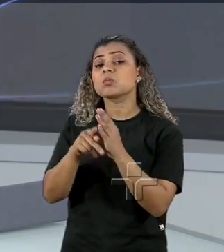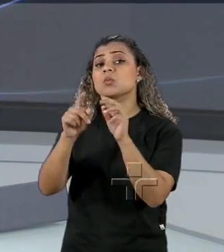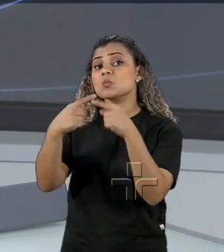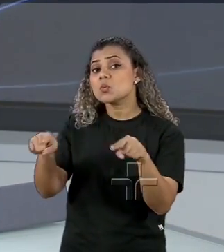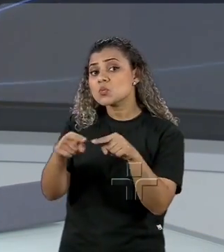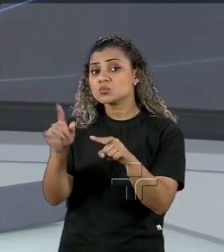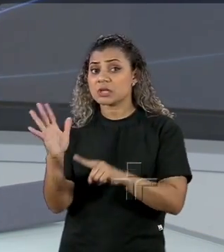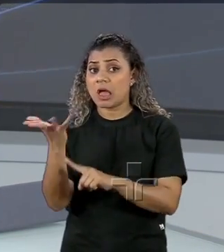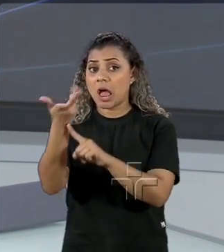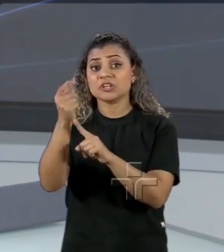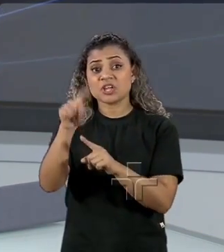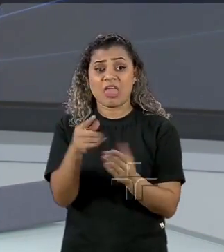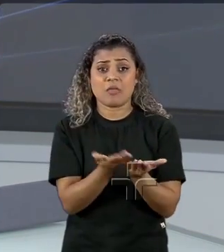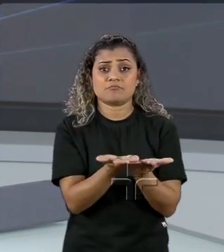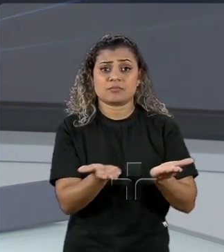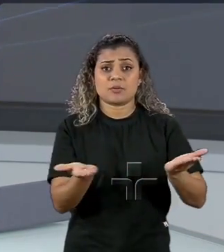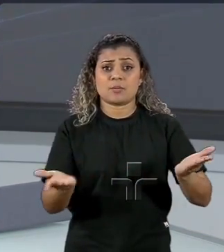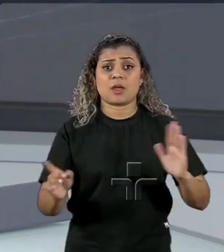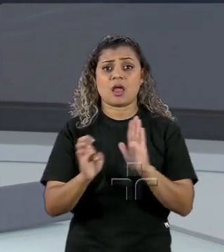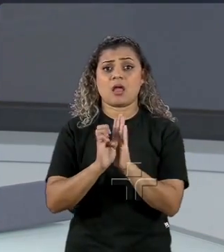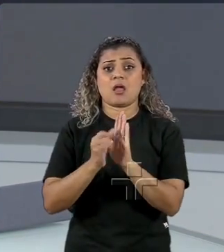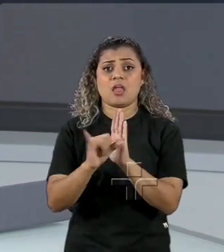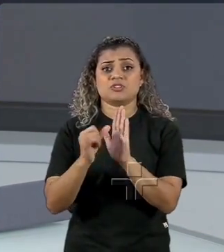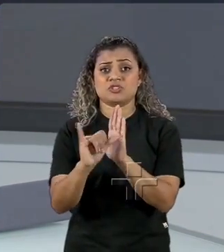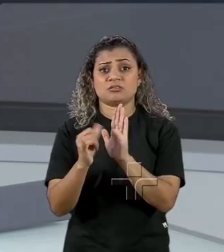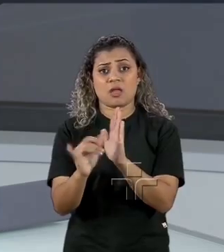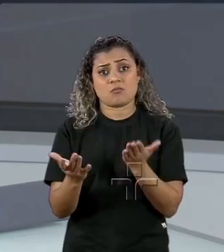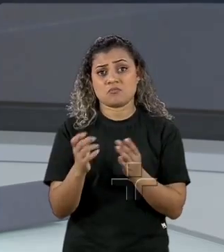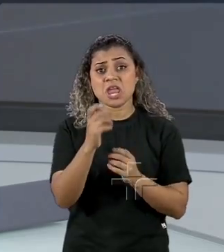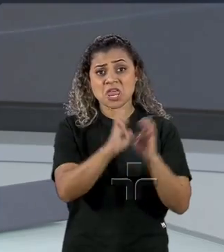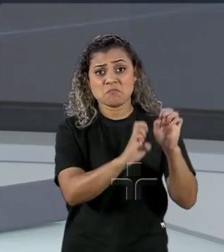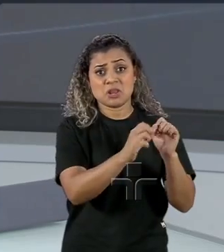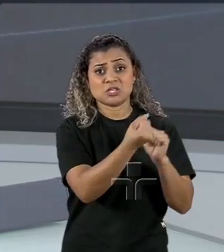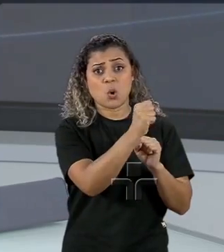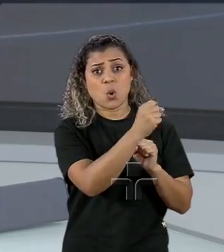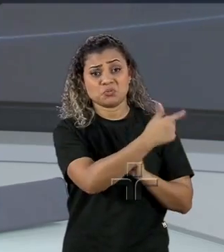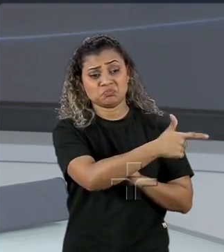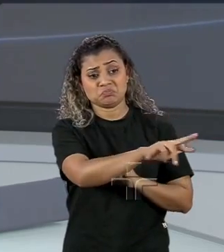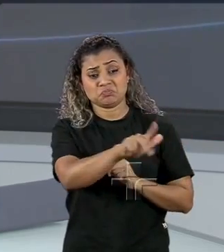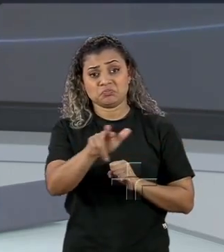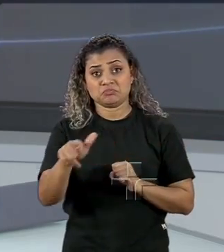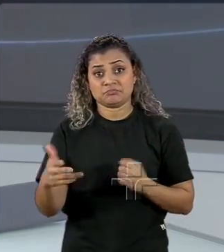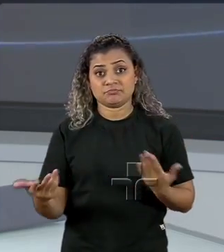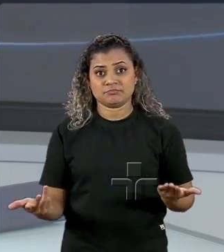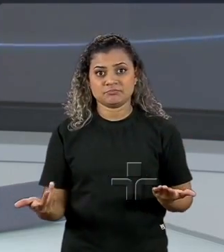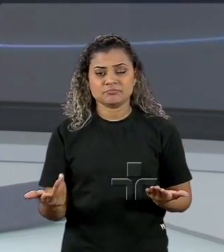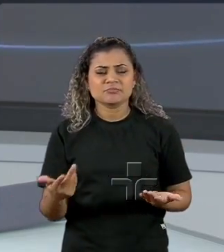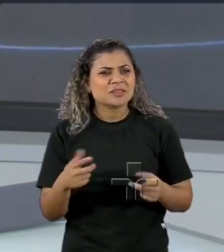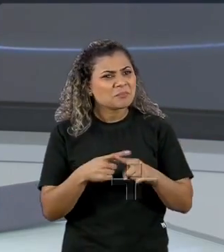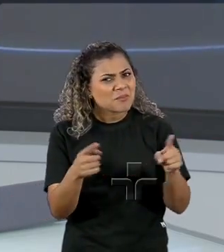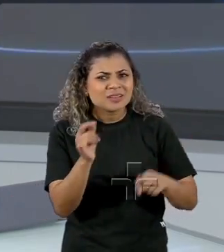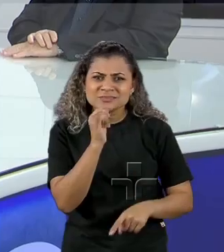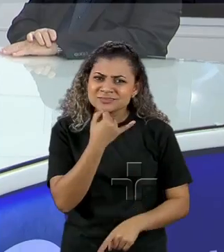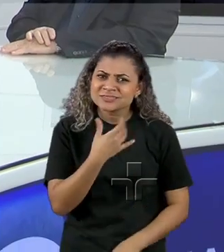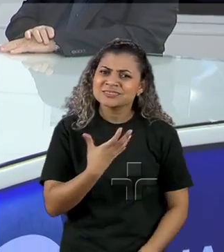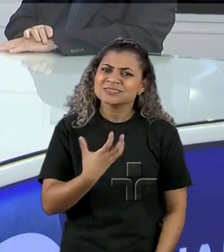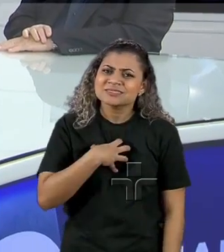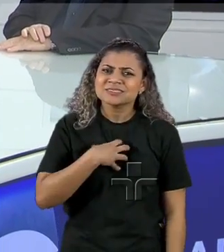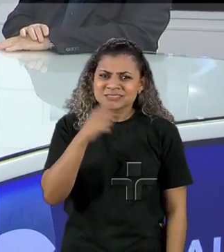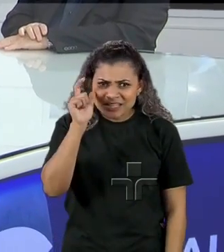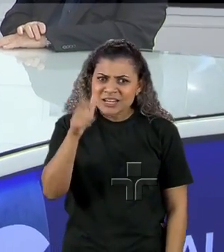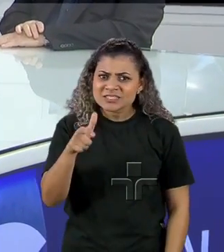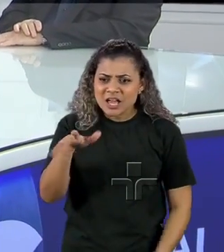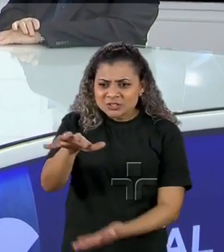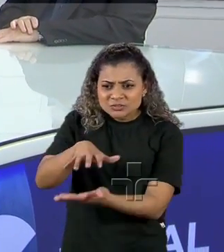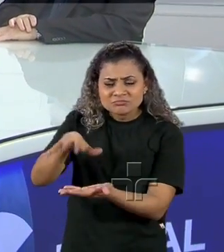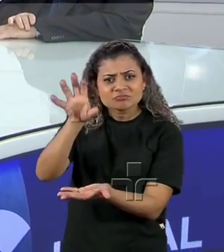um edital com outras 8 empresas. Bom, perdemos um espaço até agora, né, interessante, que seria lá na